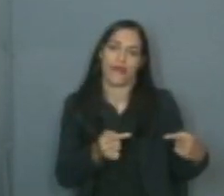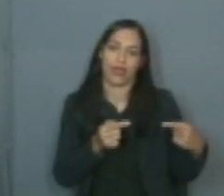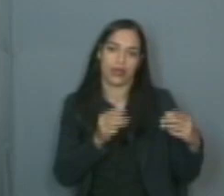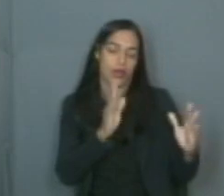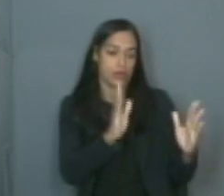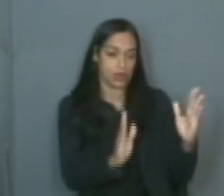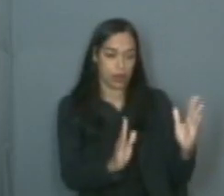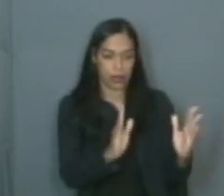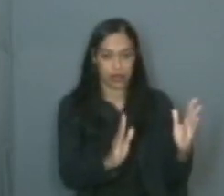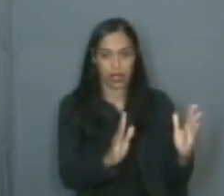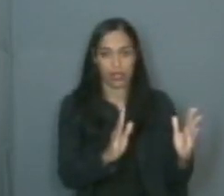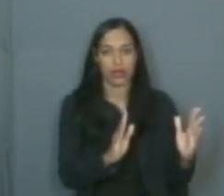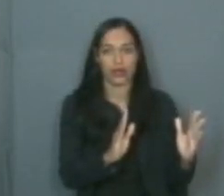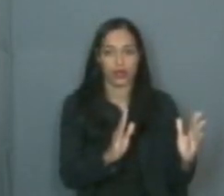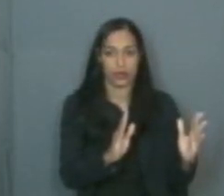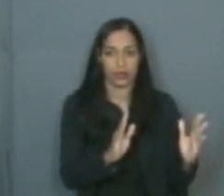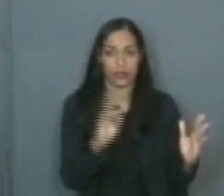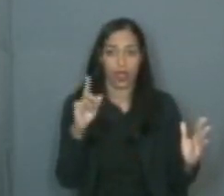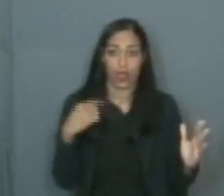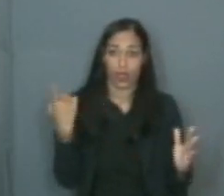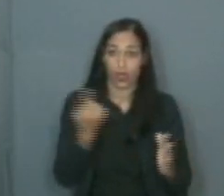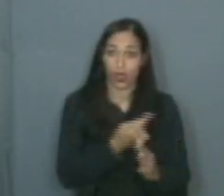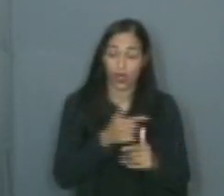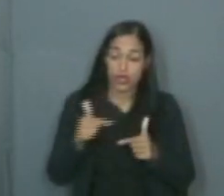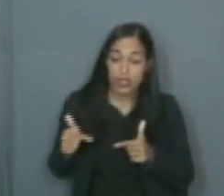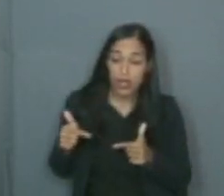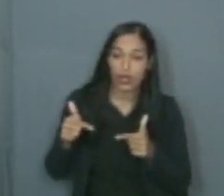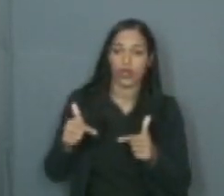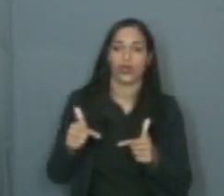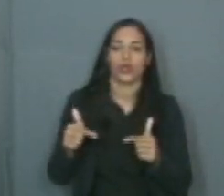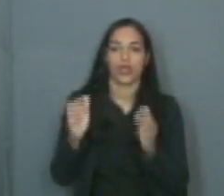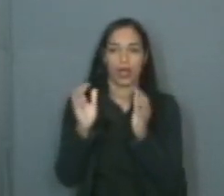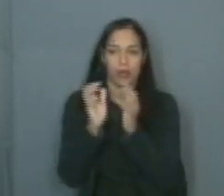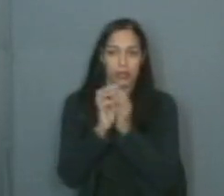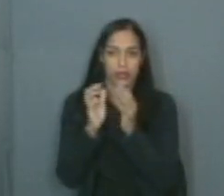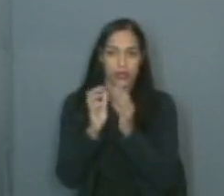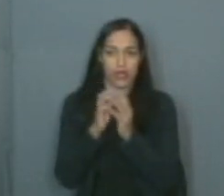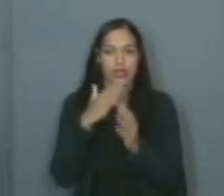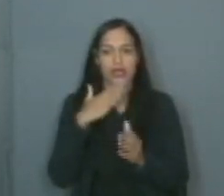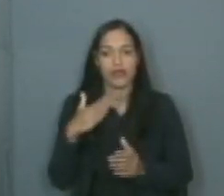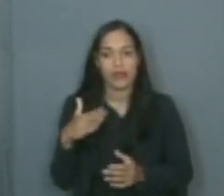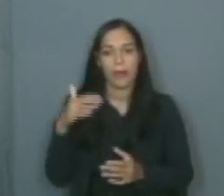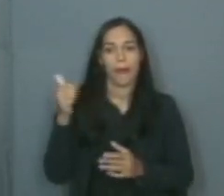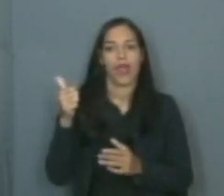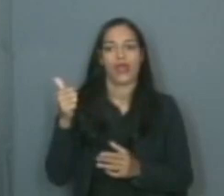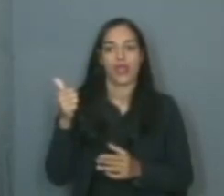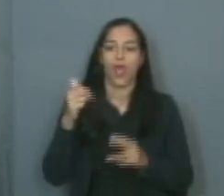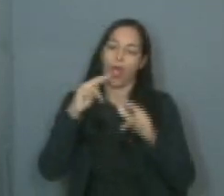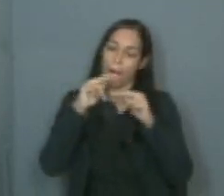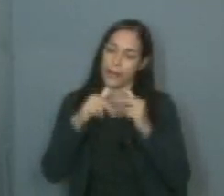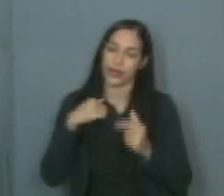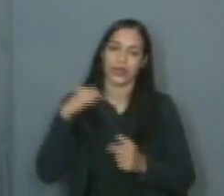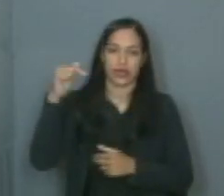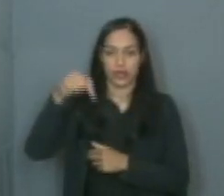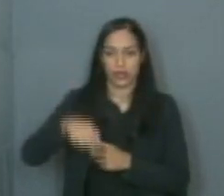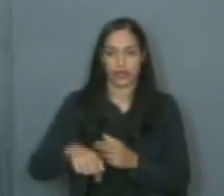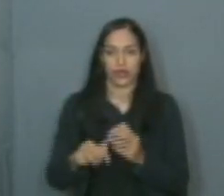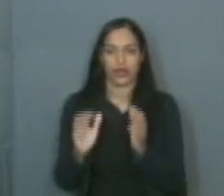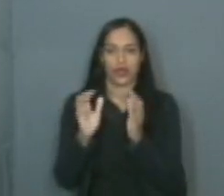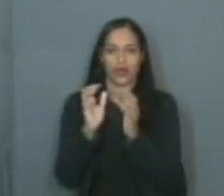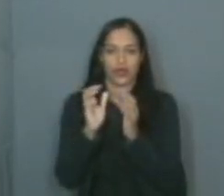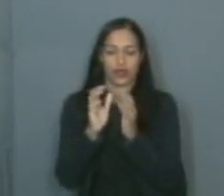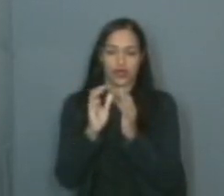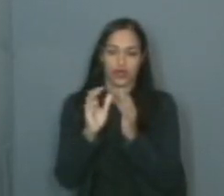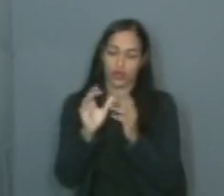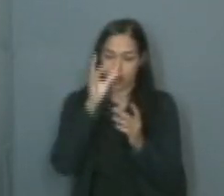ideologia. Mas eu quero dizer que nossa luta aqui, Luiz, é por um Recife melhor. E é por isso que eu venho aqui nesse aparte hoje, para relatar um